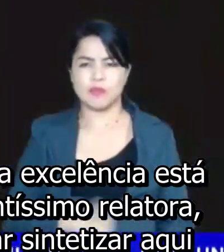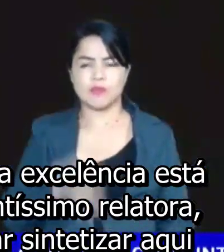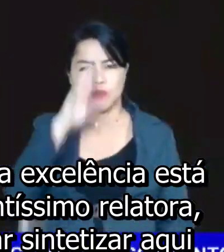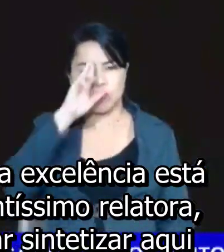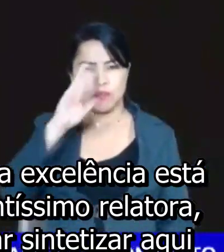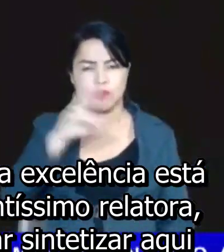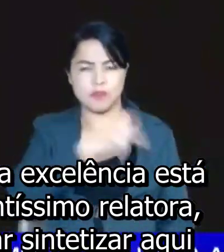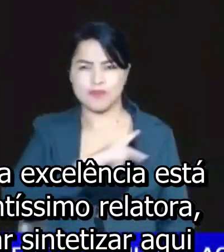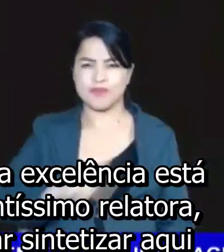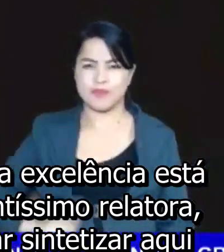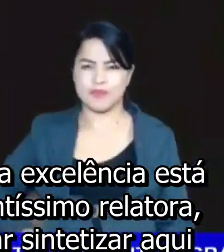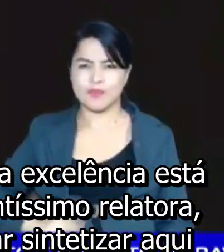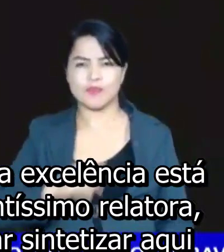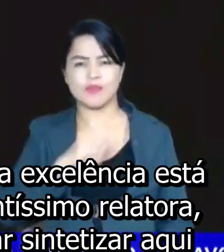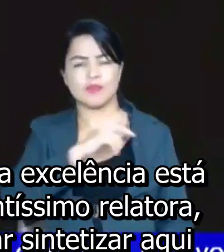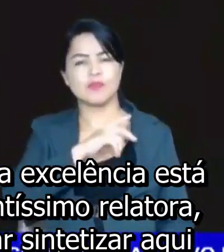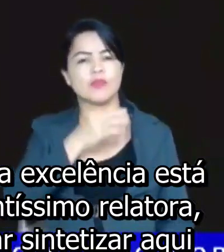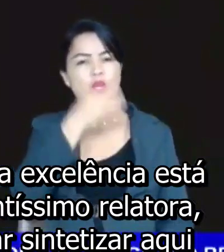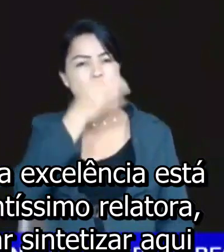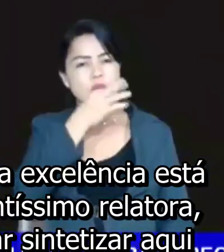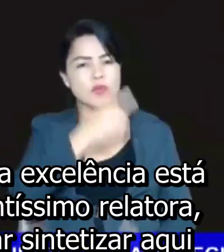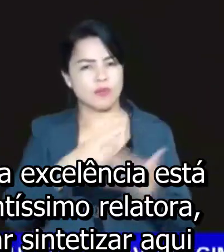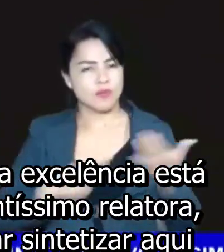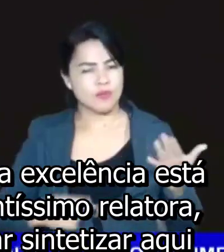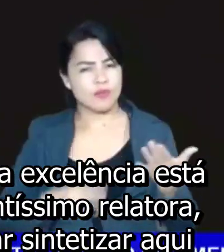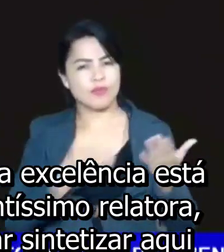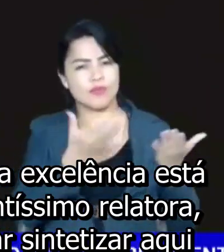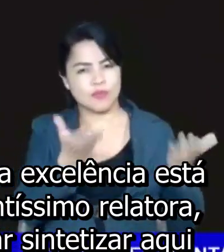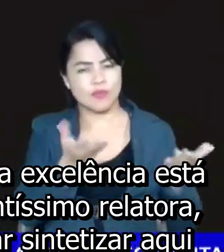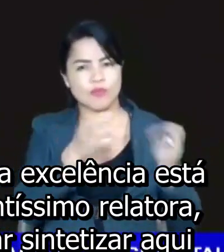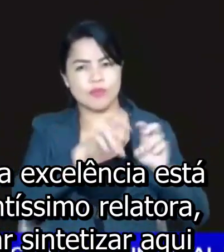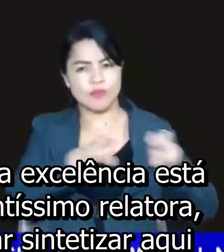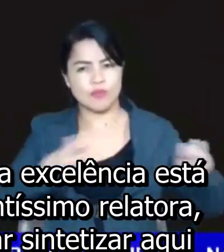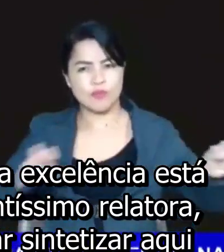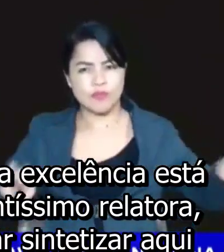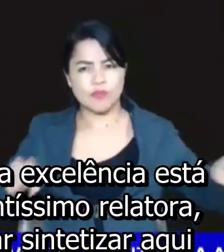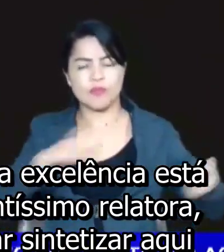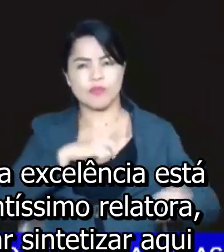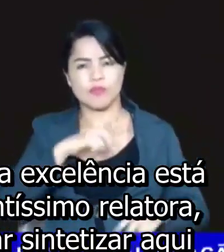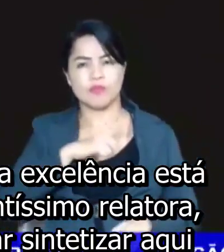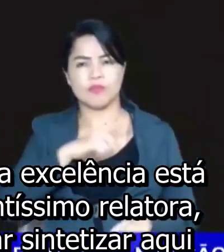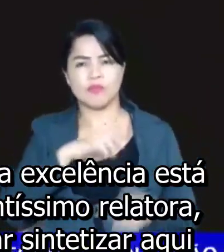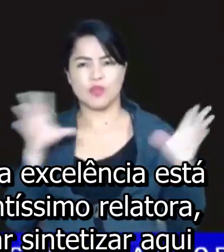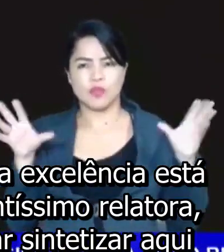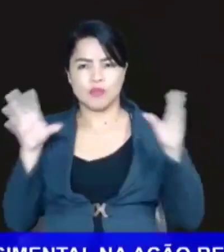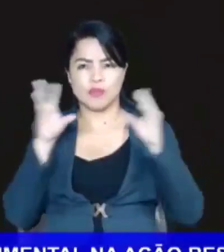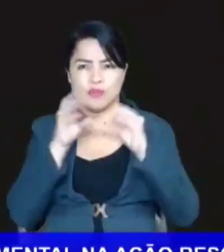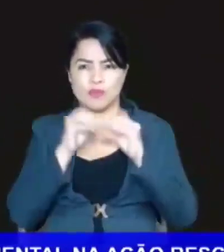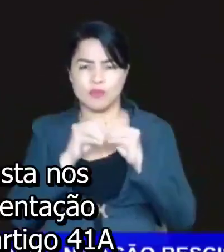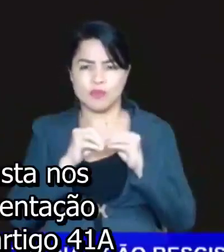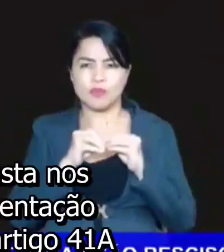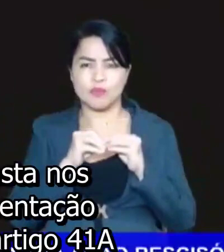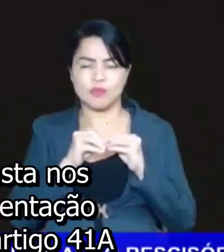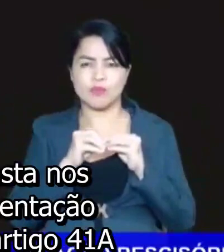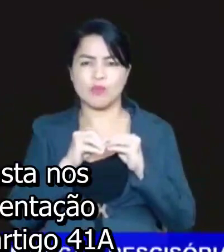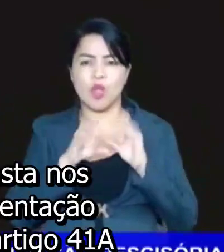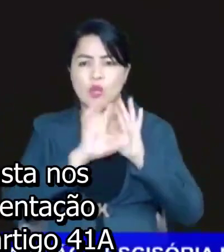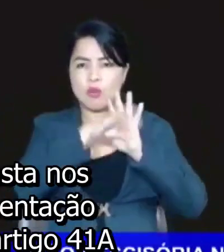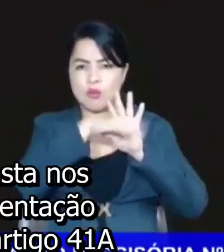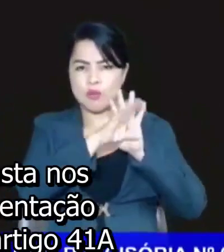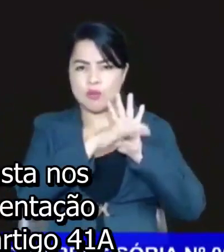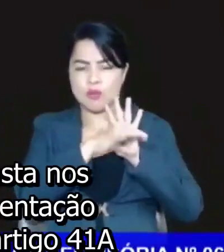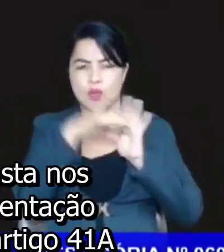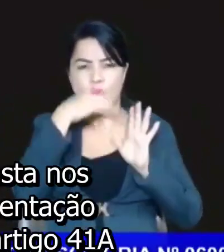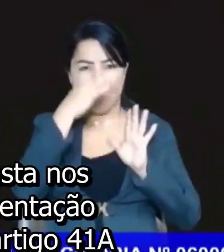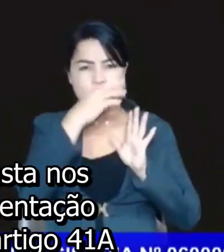chamada presidente, excelentíssima Procurador do relatora, Ministério Público, Dr. jogadores, Pablo. senhoras e senhores. Dr. Pablo Vou tentar agora está usando o sintetizar fone aqui, de ouvido, o conteúdo da falando no manifestação